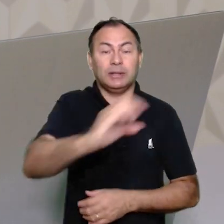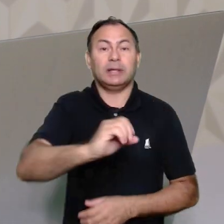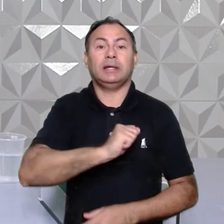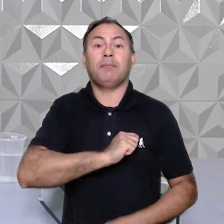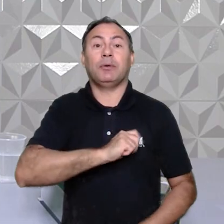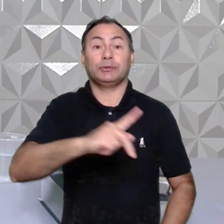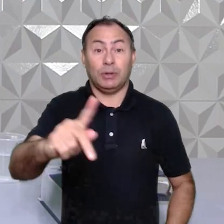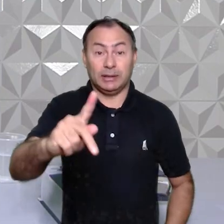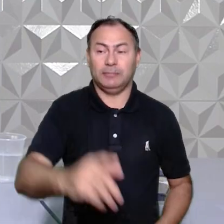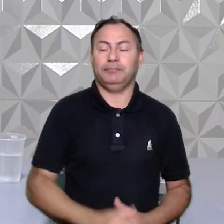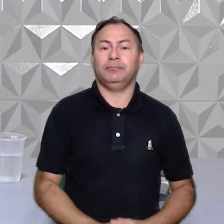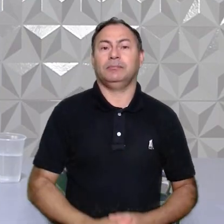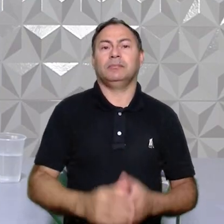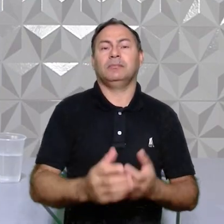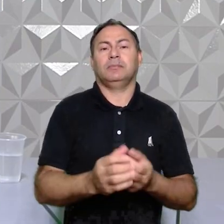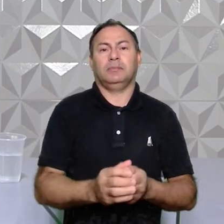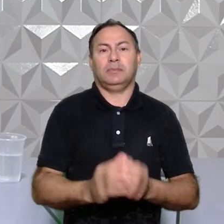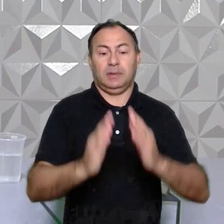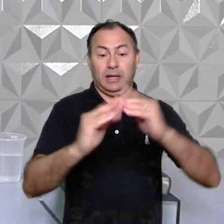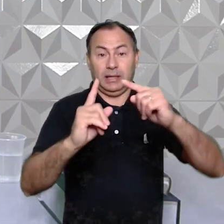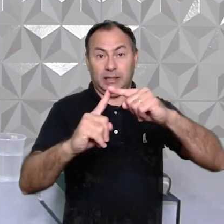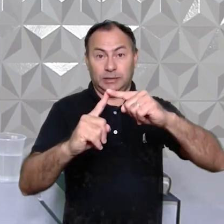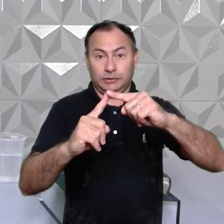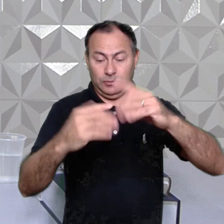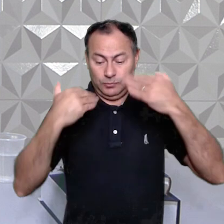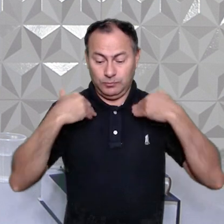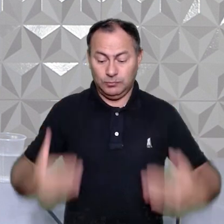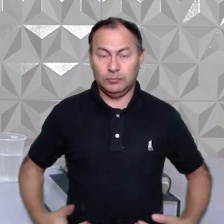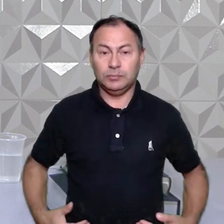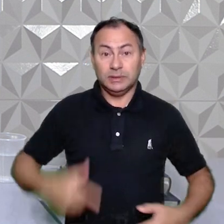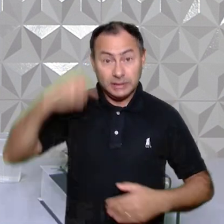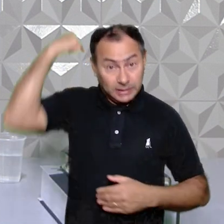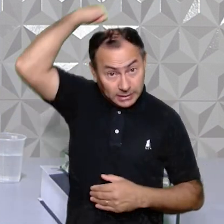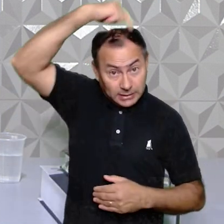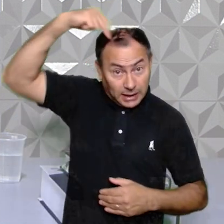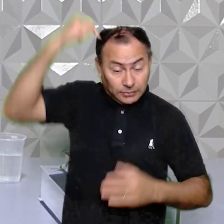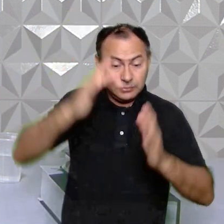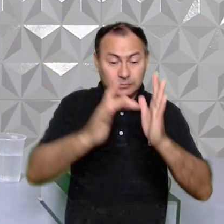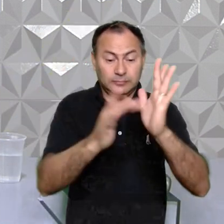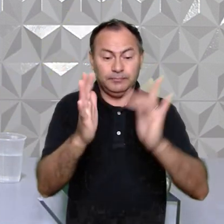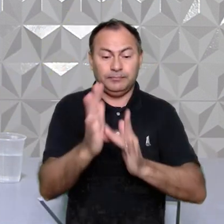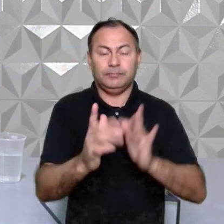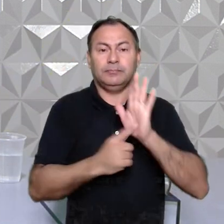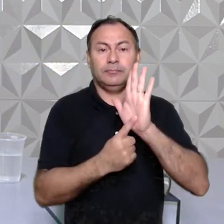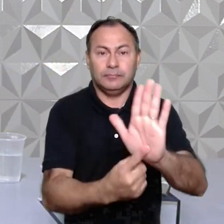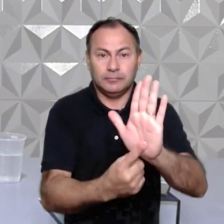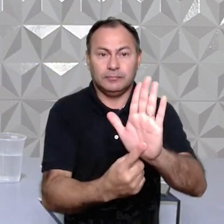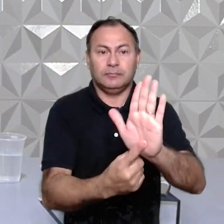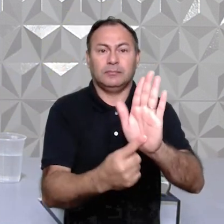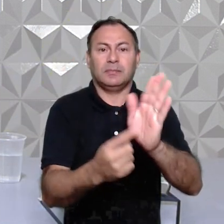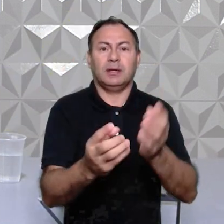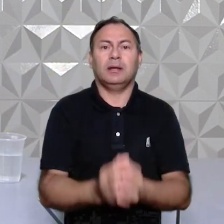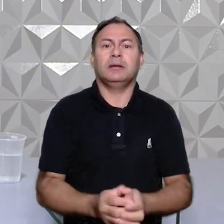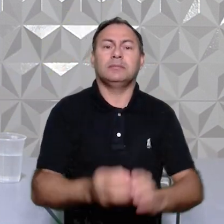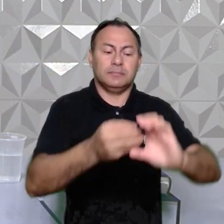apostólica. Então, a Igreja, como corpo místico de Cristo, apresenta